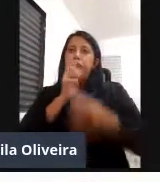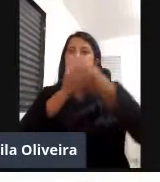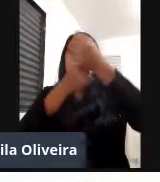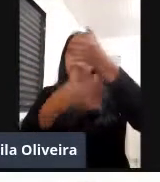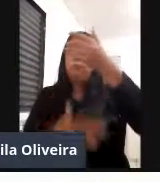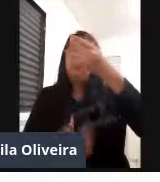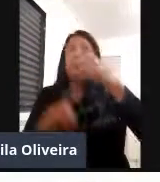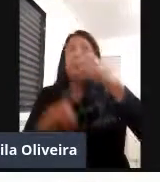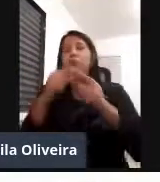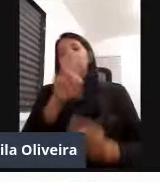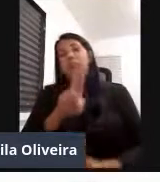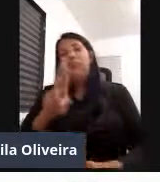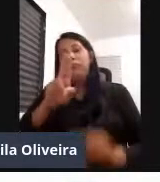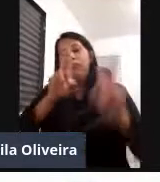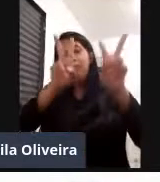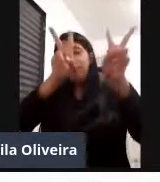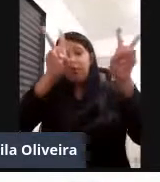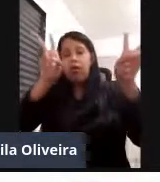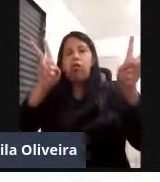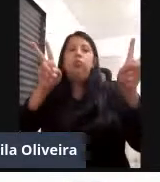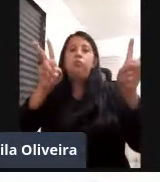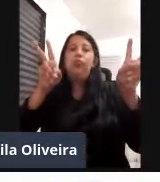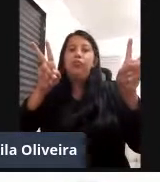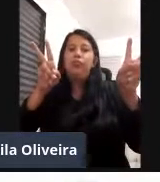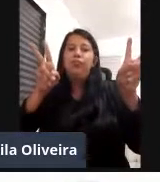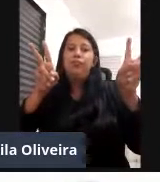dessa busca. Agora tem